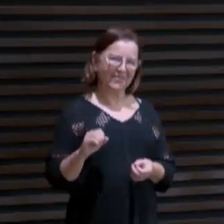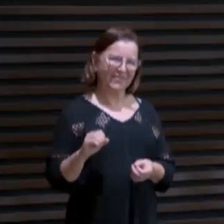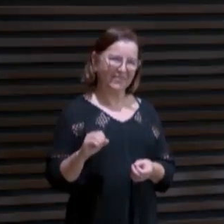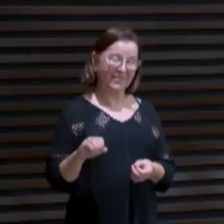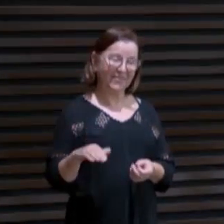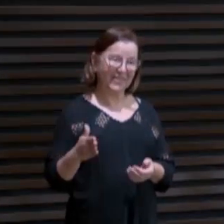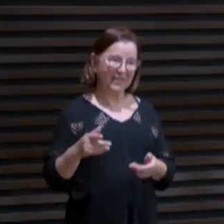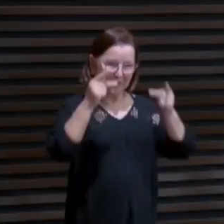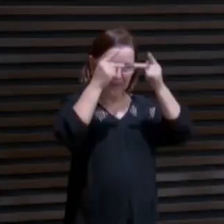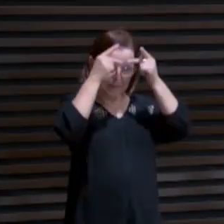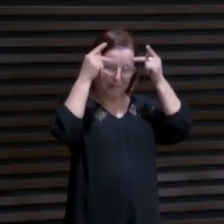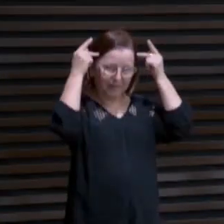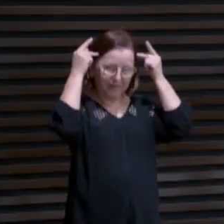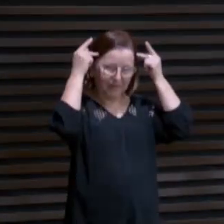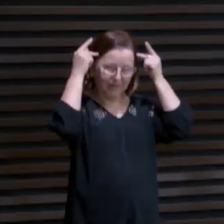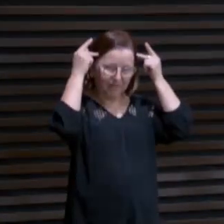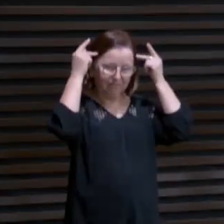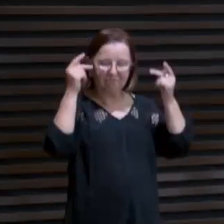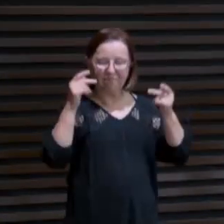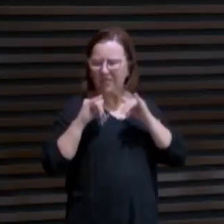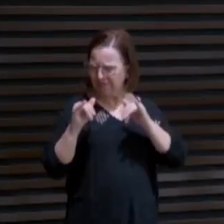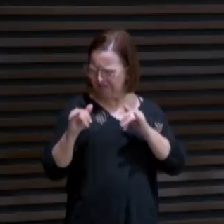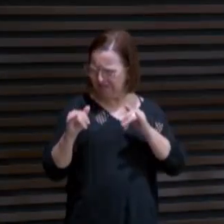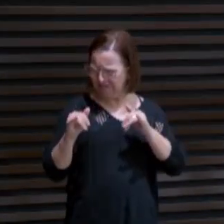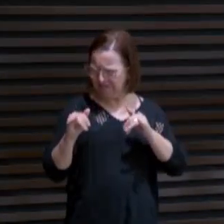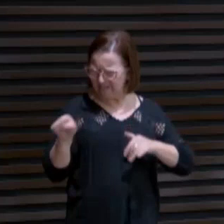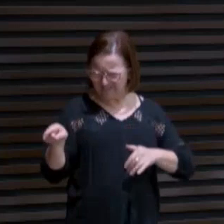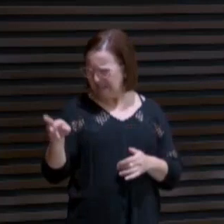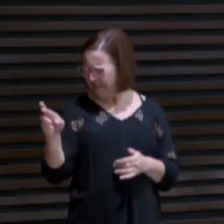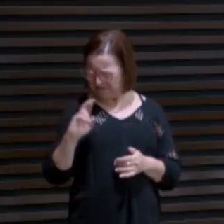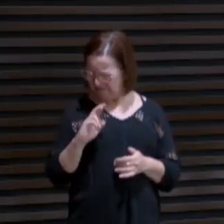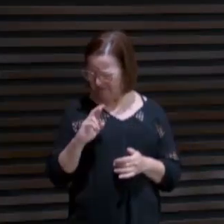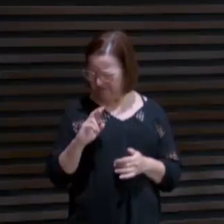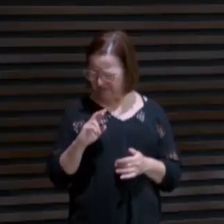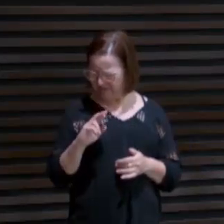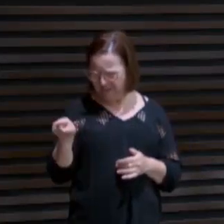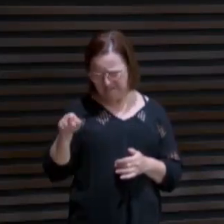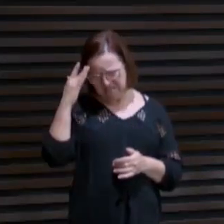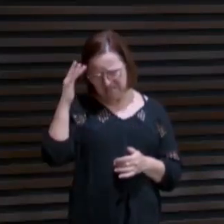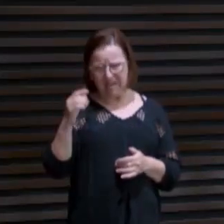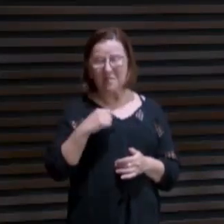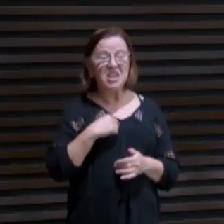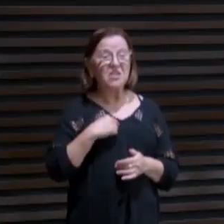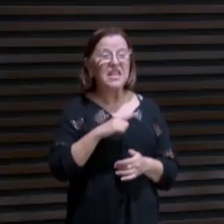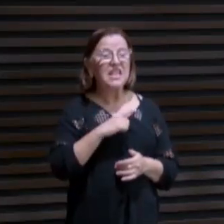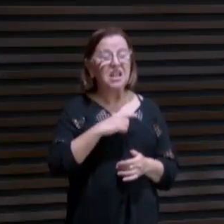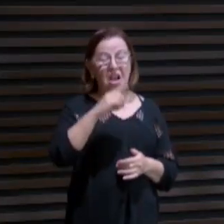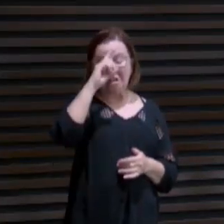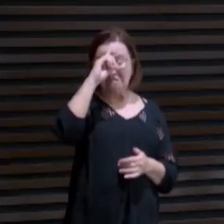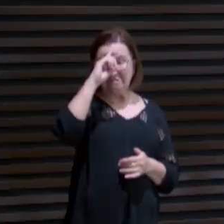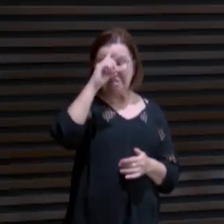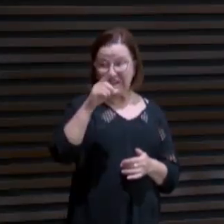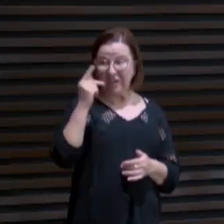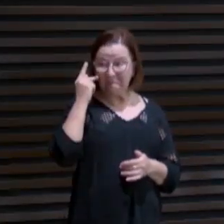Então Pilatos o advertiu: não me respondes? Não sabes que tenho autoridade para te soltar e autoridade